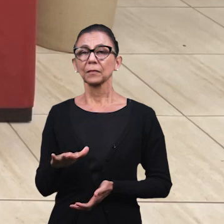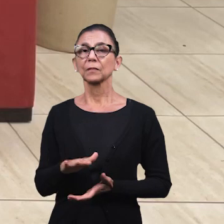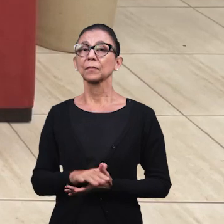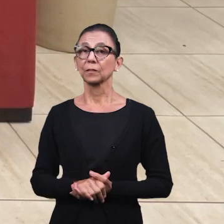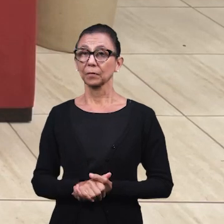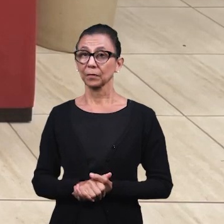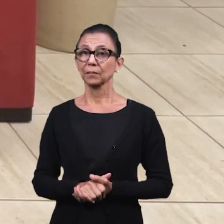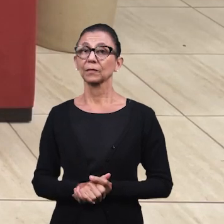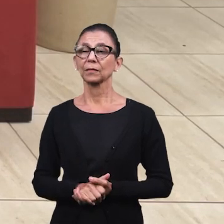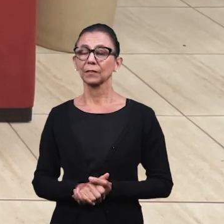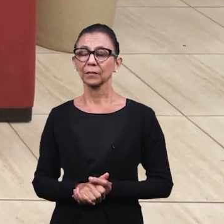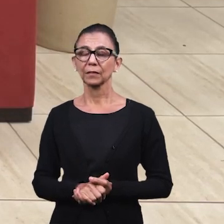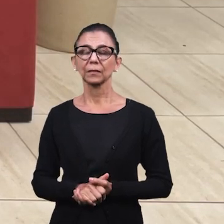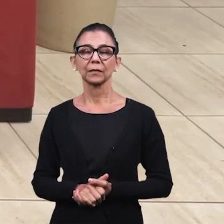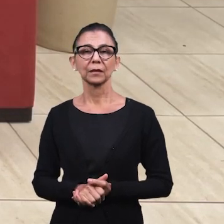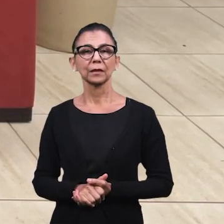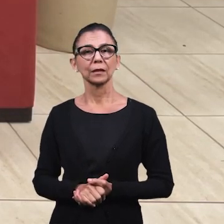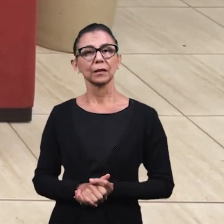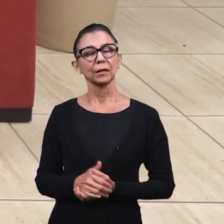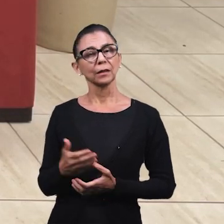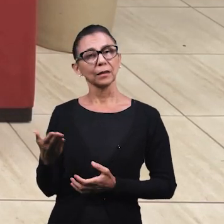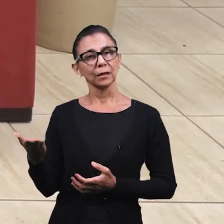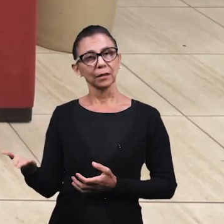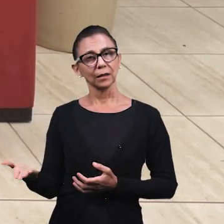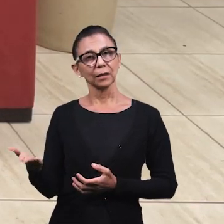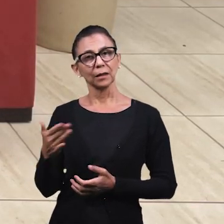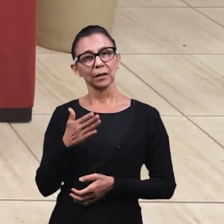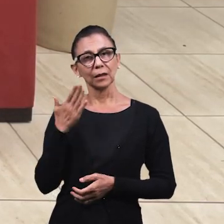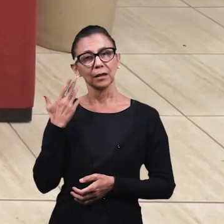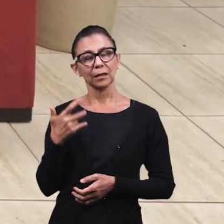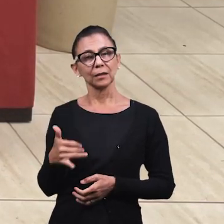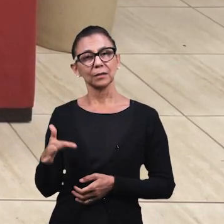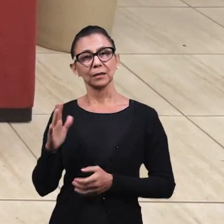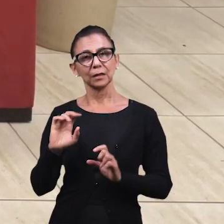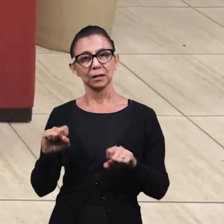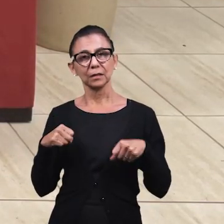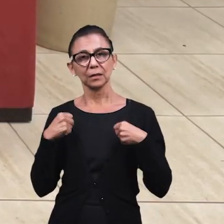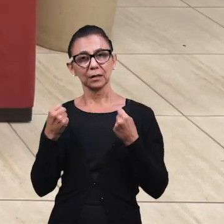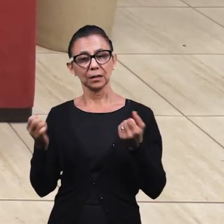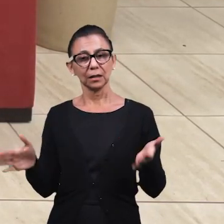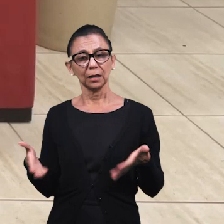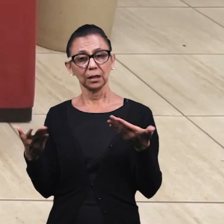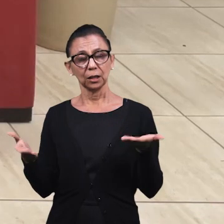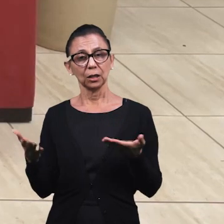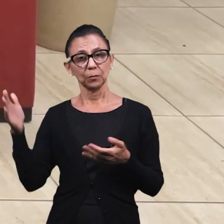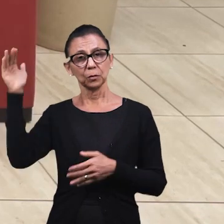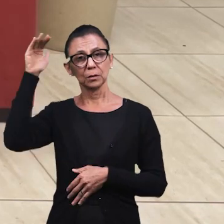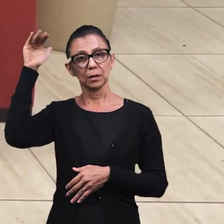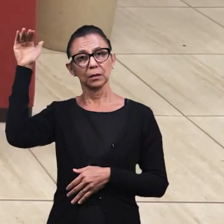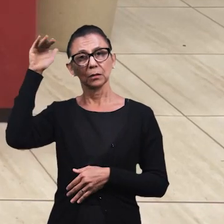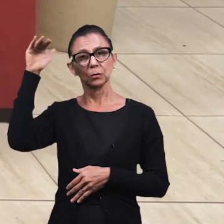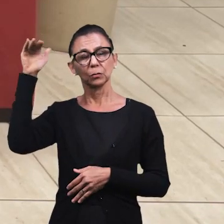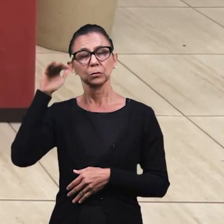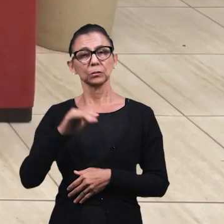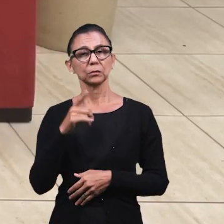nós percebemos nas nossas igrejas que são as crianças que impulsionam os adultos. Verdade. E a